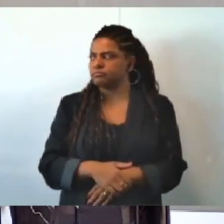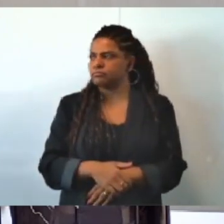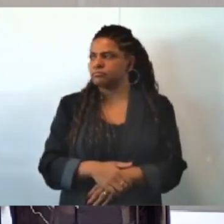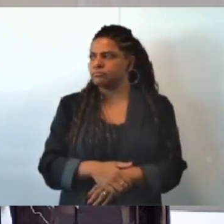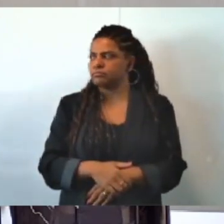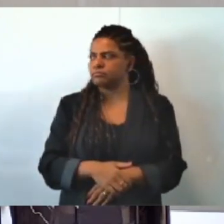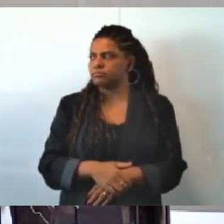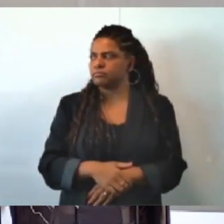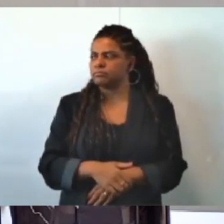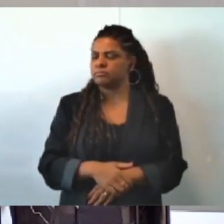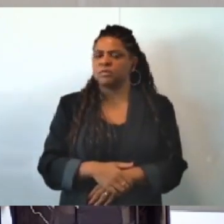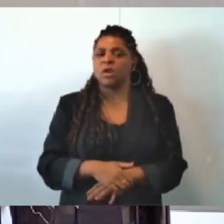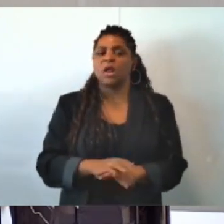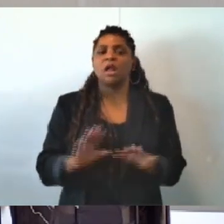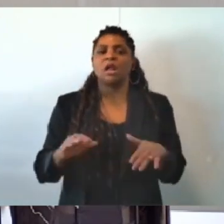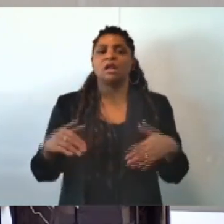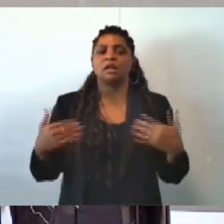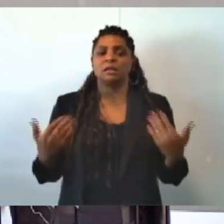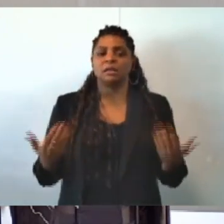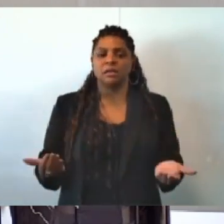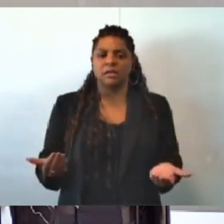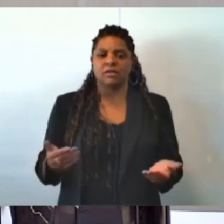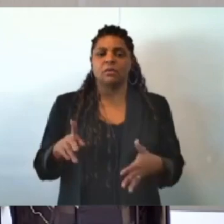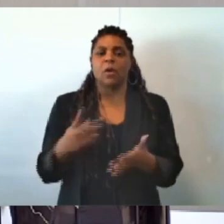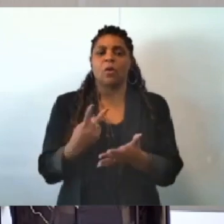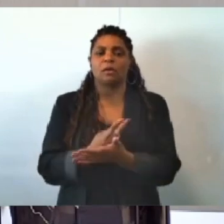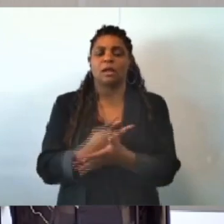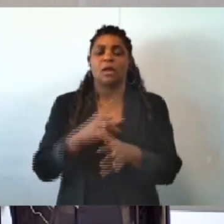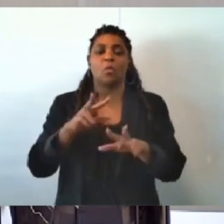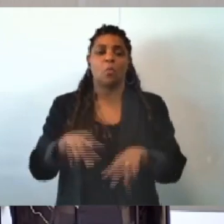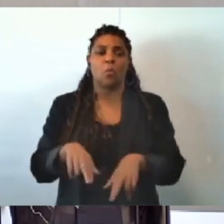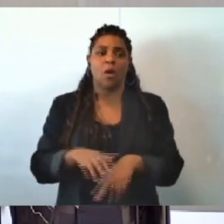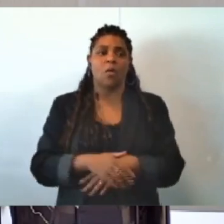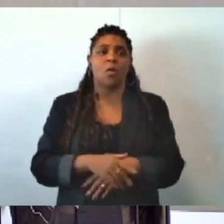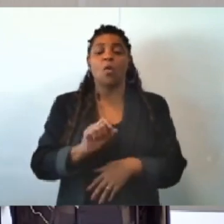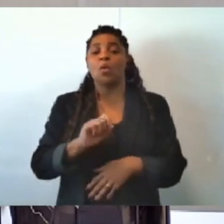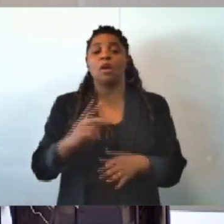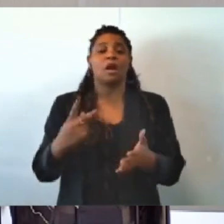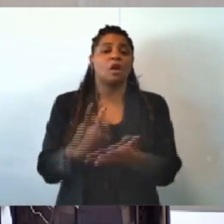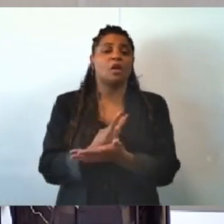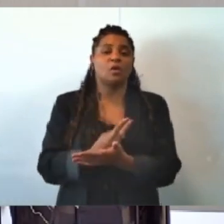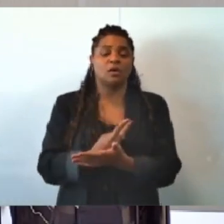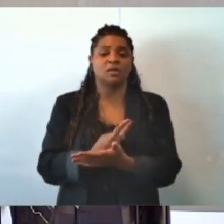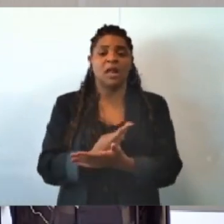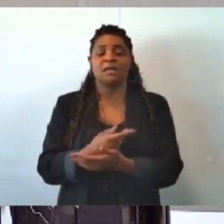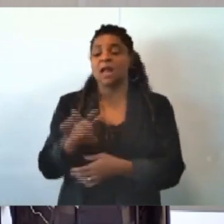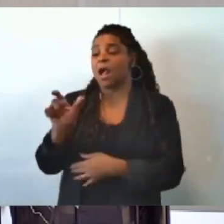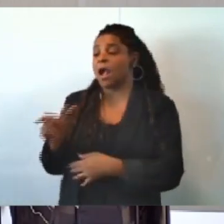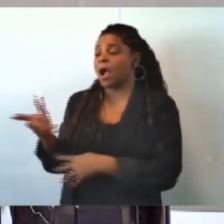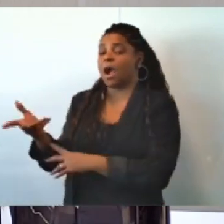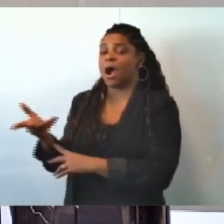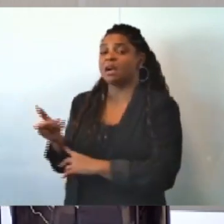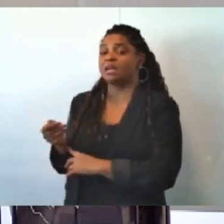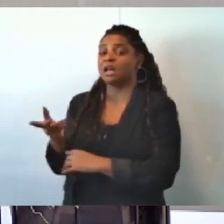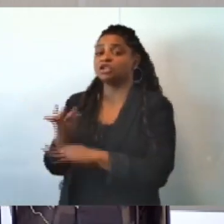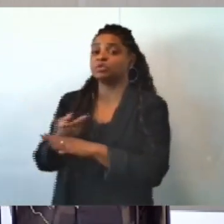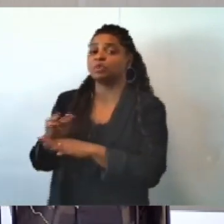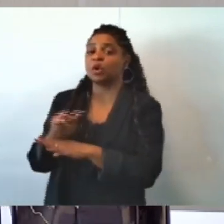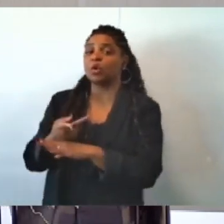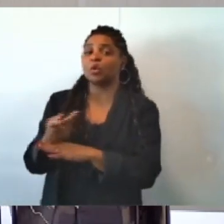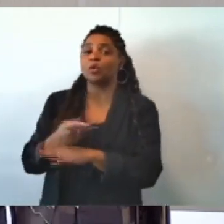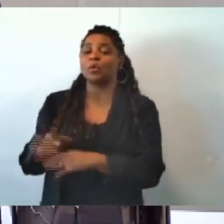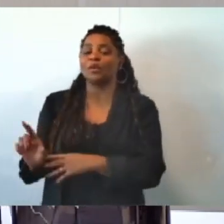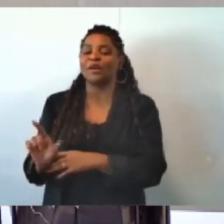inclusive no mesmo segmento que o meu. O que ocorre é que o cliente vai procurar outro local que não tem esse